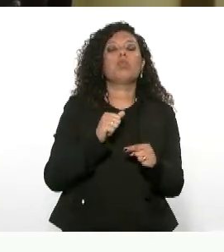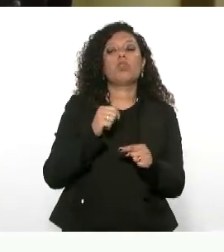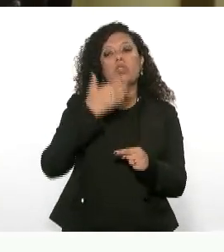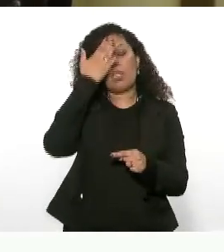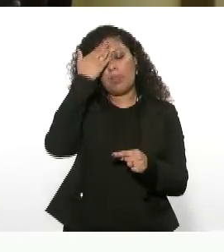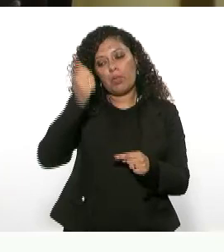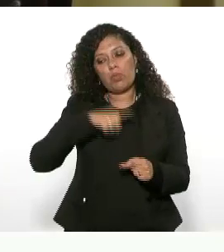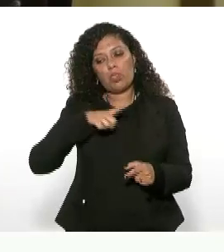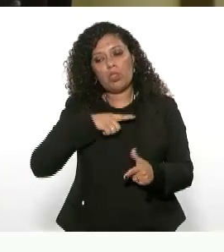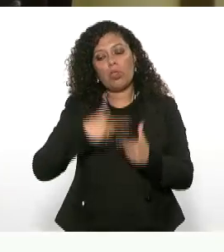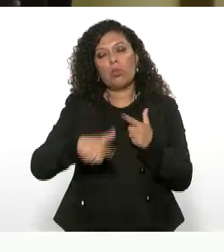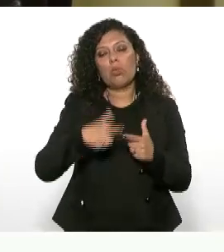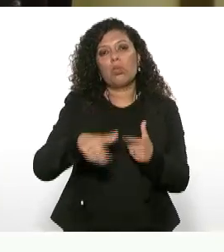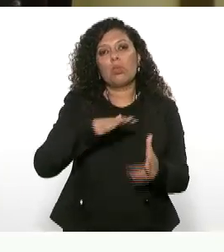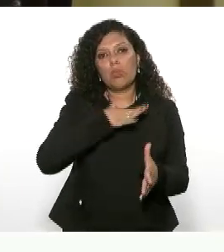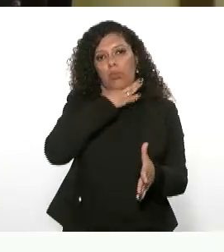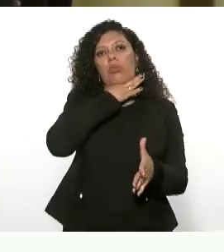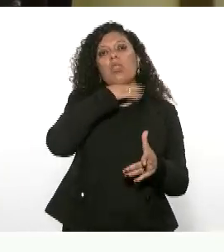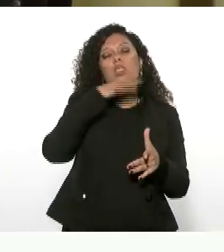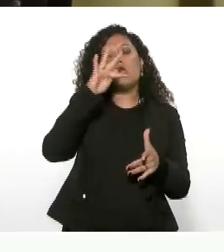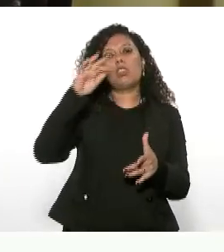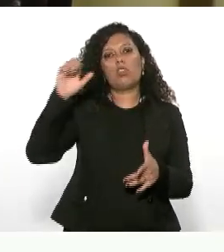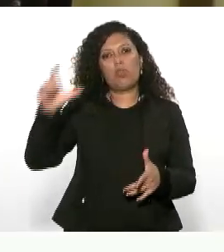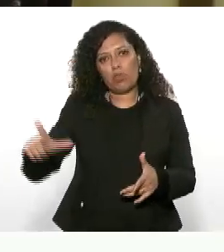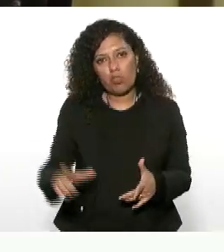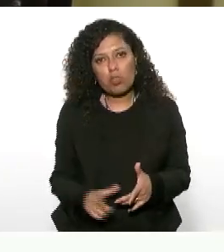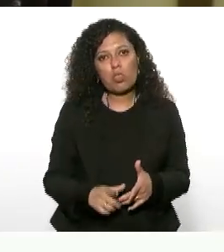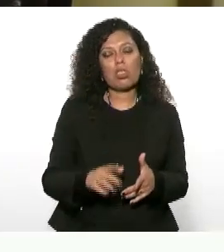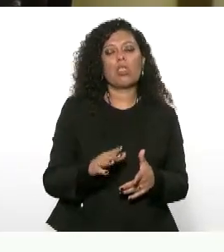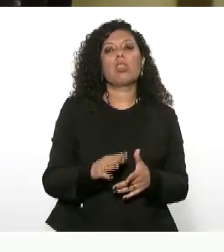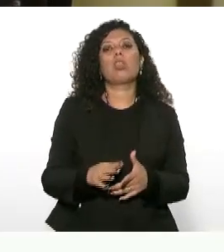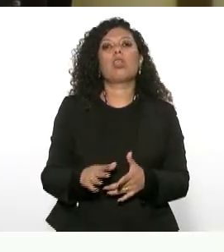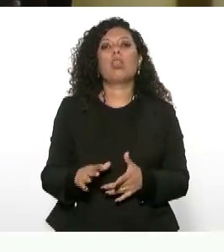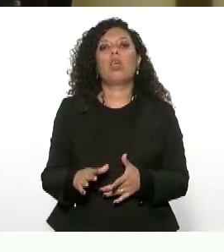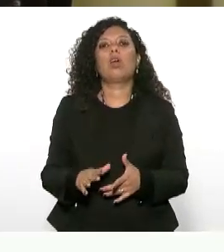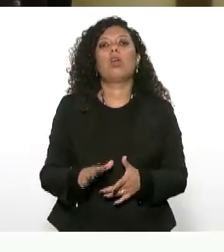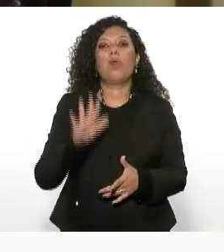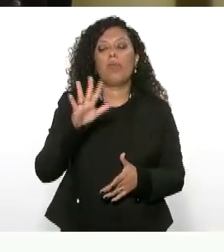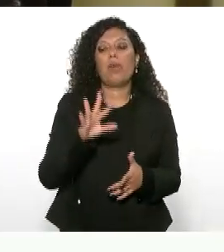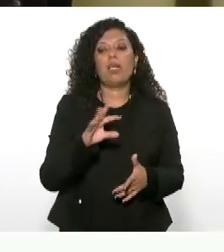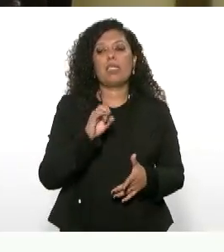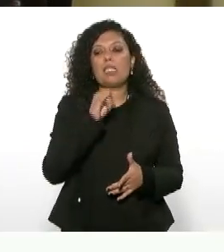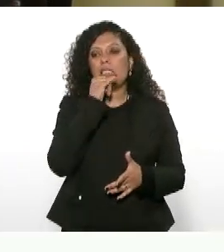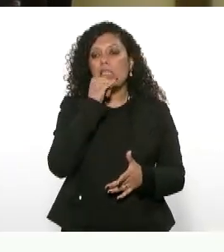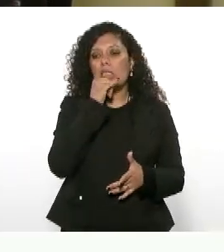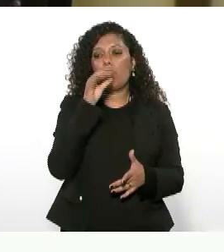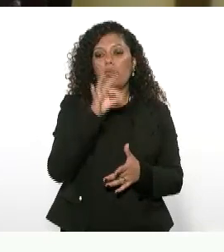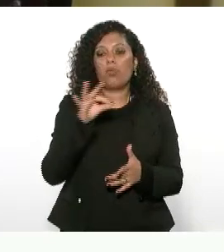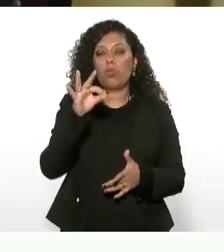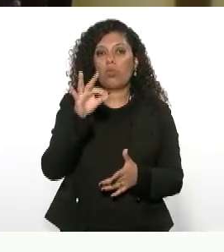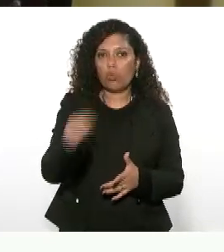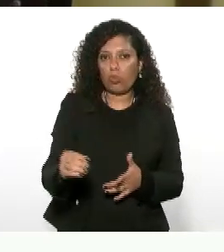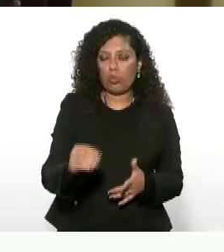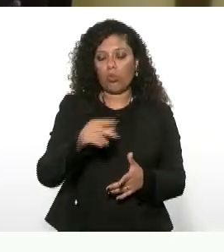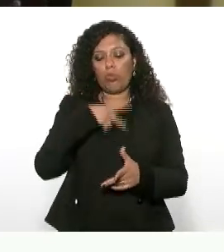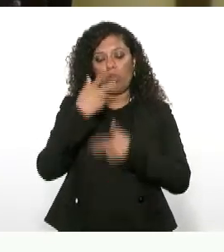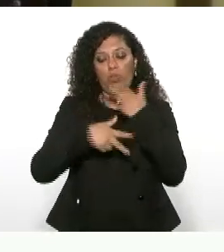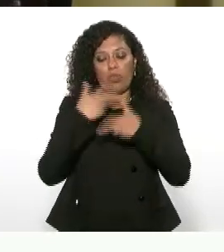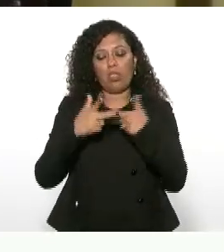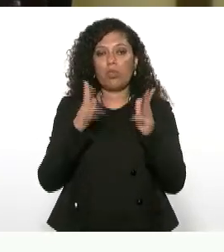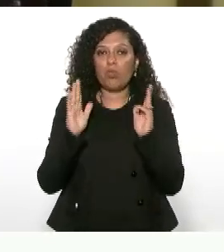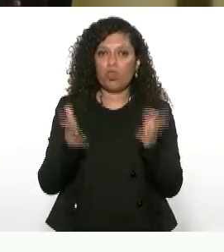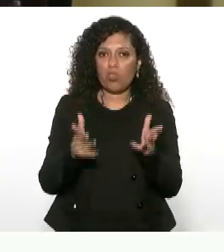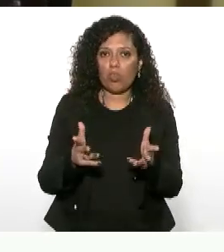têm um parecer de que os cargos só os que vagarem após a assinatura. Então, a gente deixou muito cargo